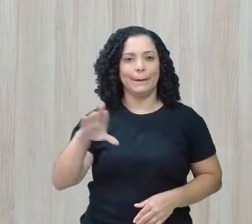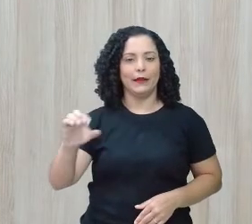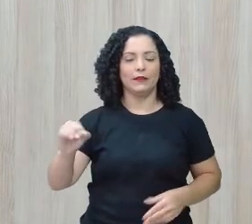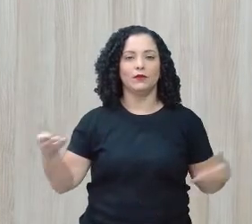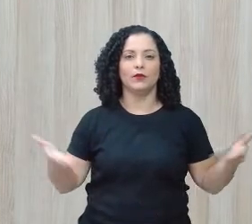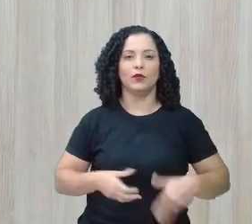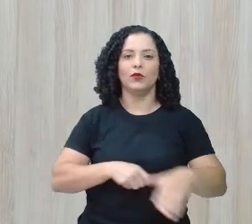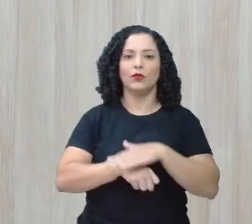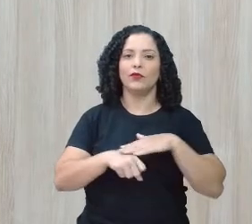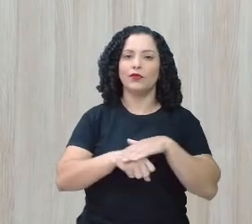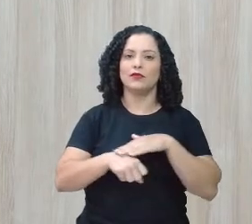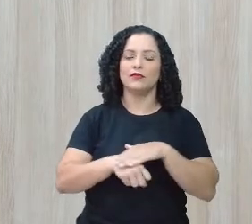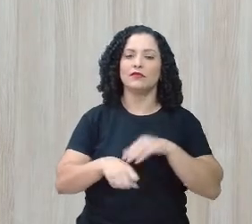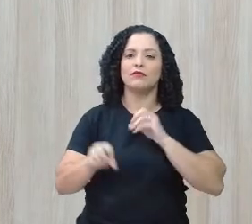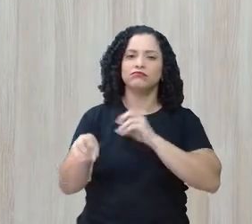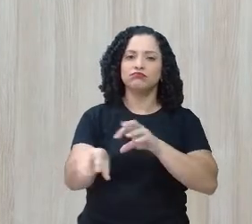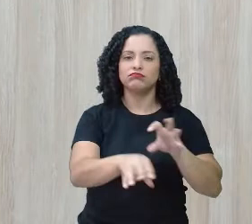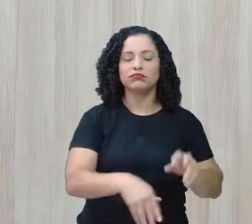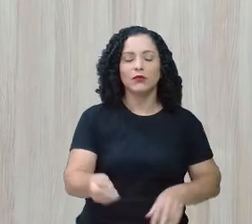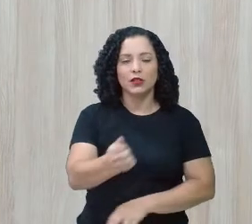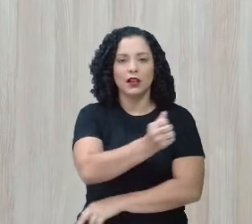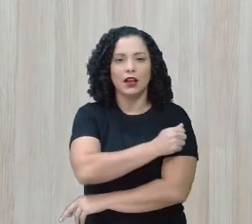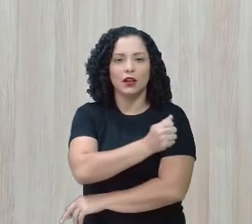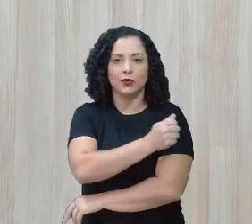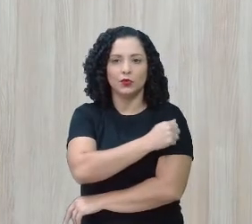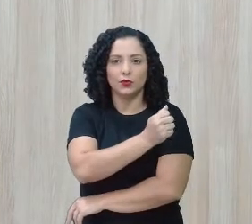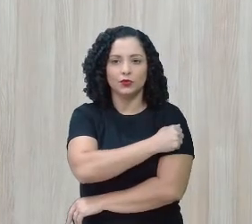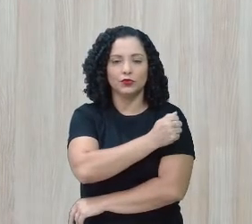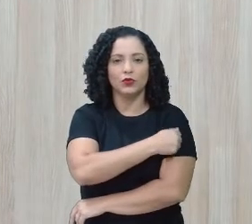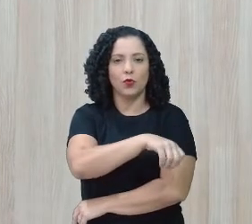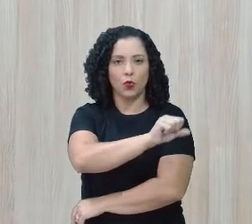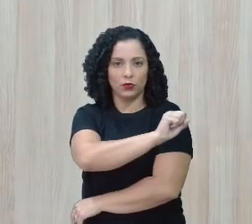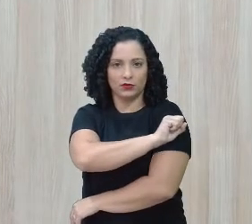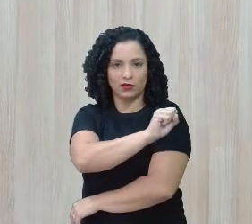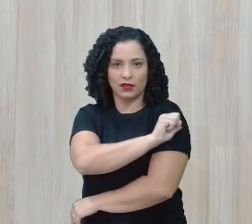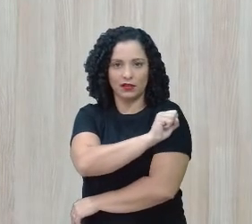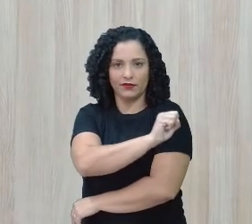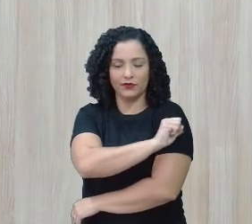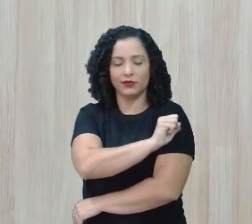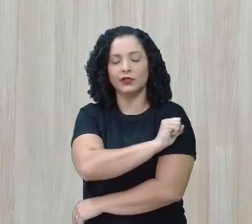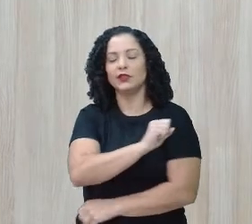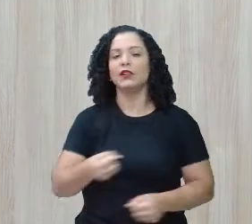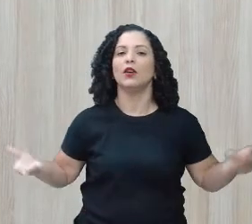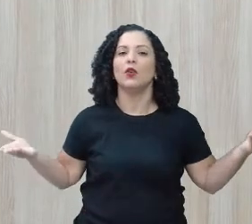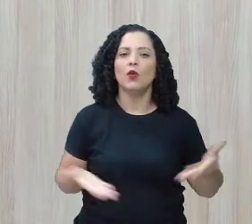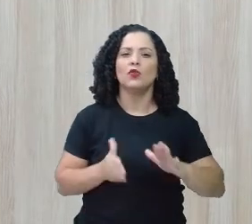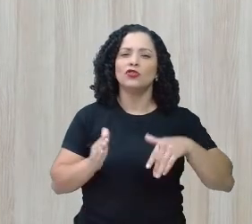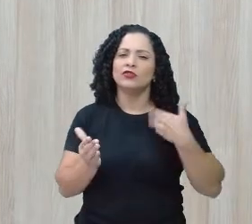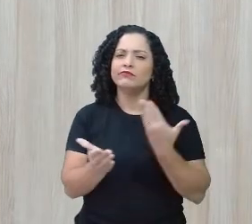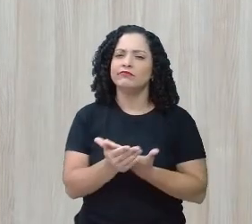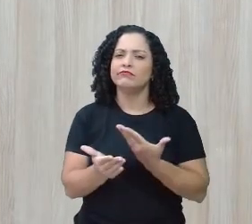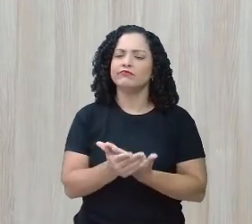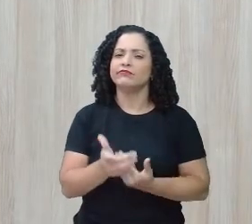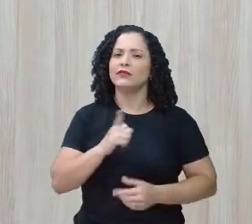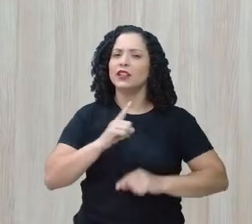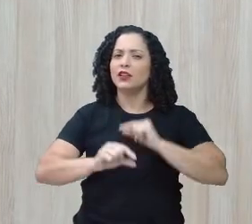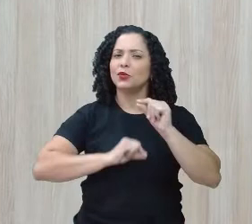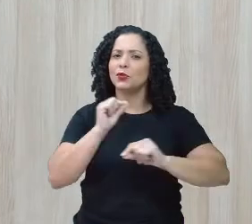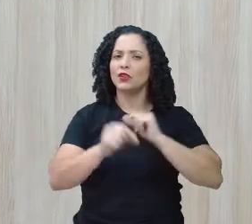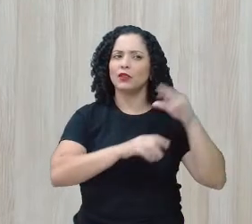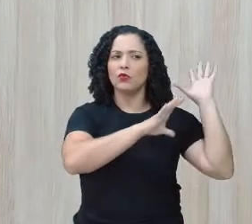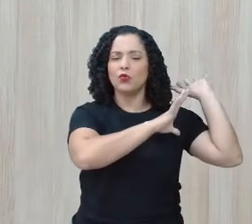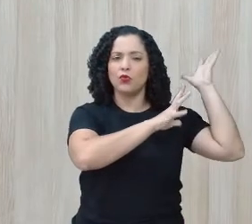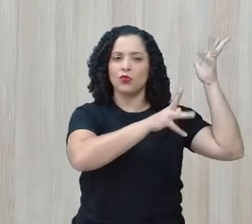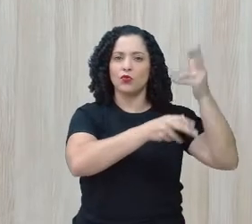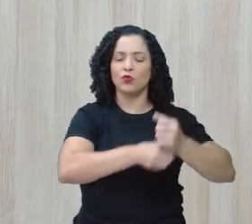falar com os alunos dos anos finais, a galera aí do 8º ano, tá bom? Na aula de hoje nós vamos relembrar,